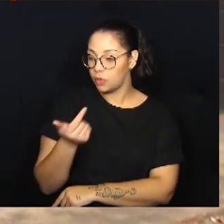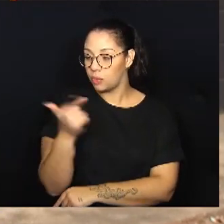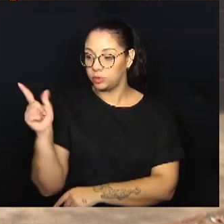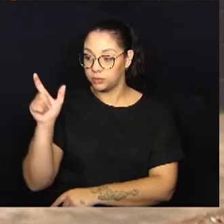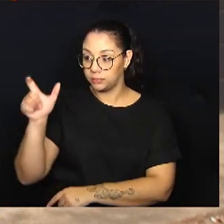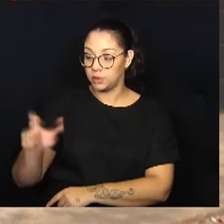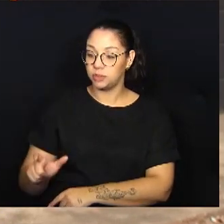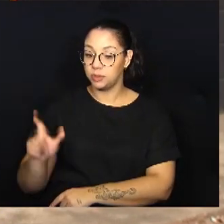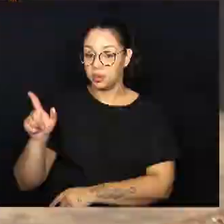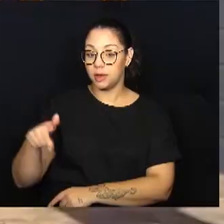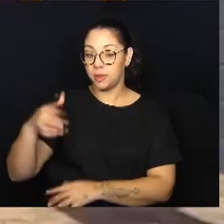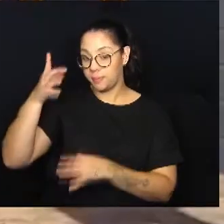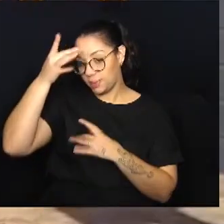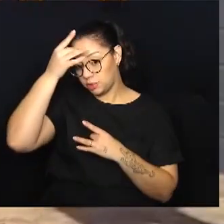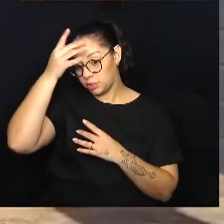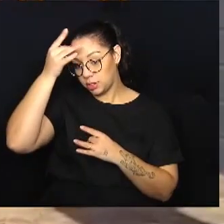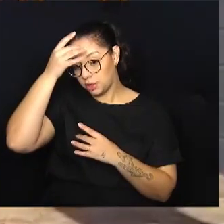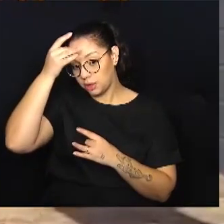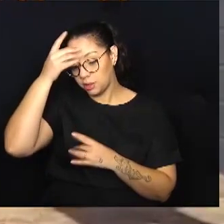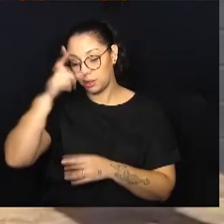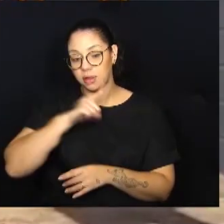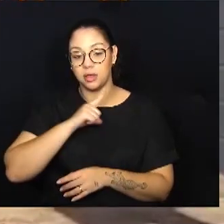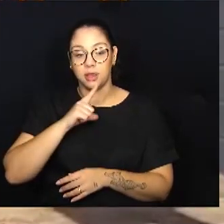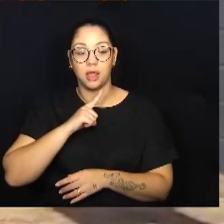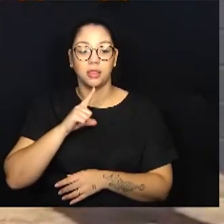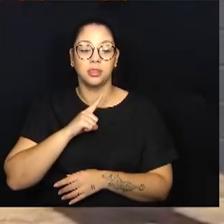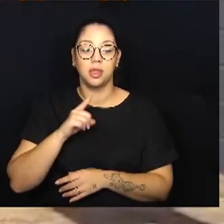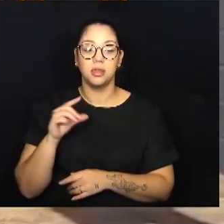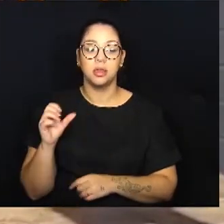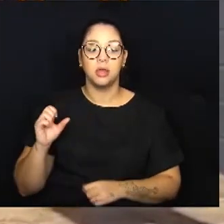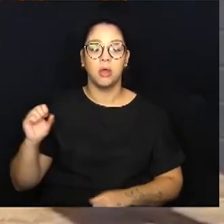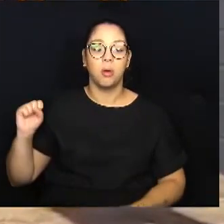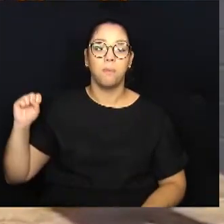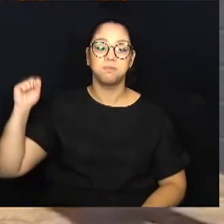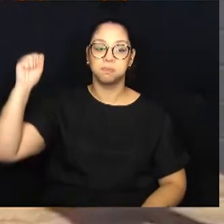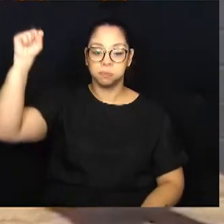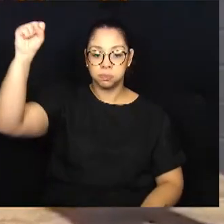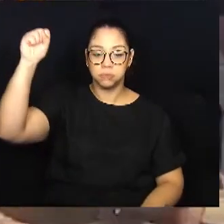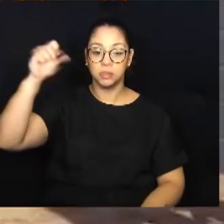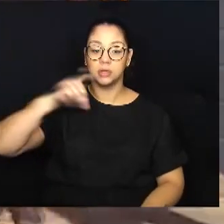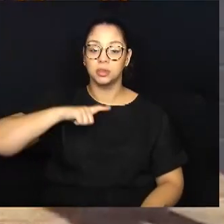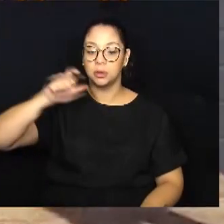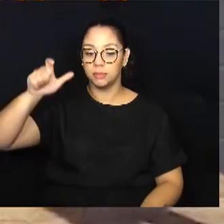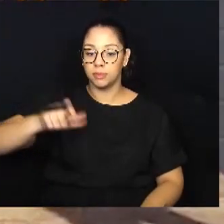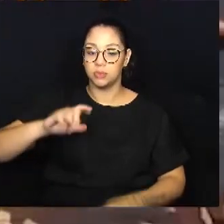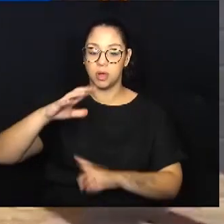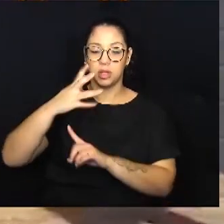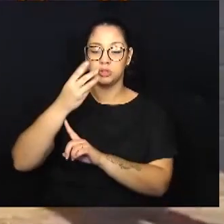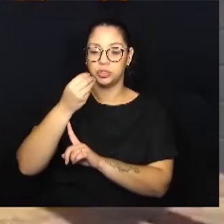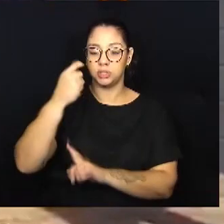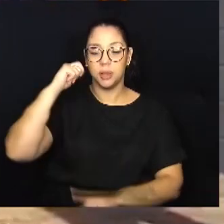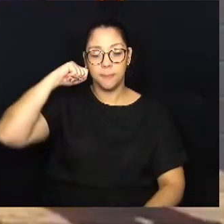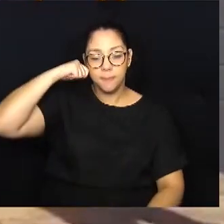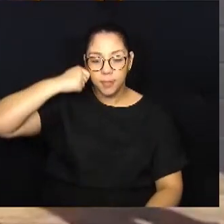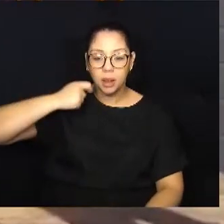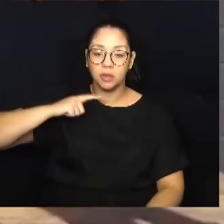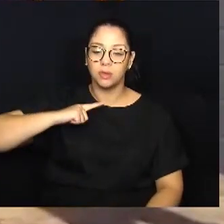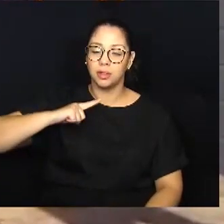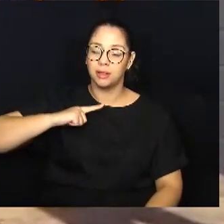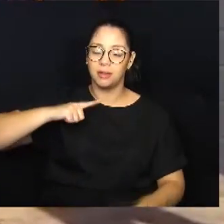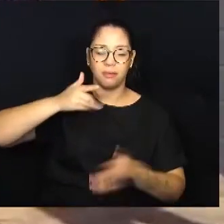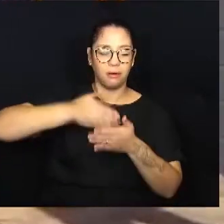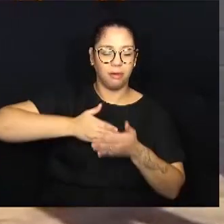que são personalidades que têm esse grito de alerta também. São atletas pretos que, com todas as dificuldades, romperam os